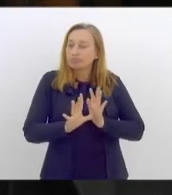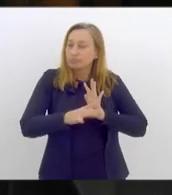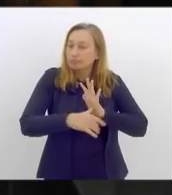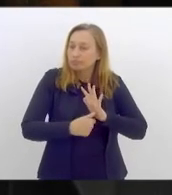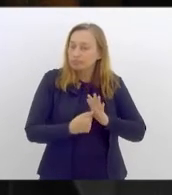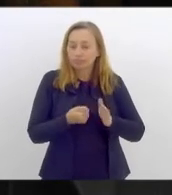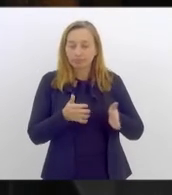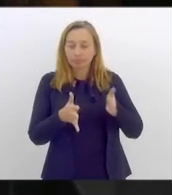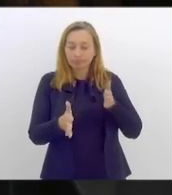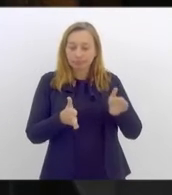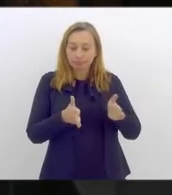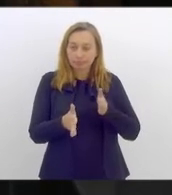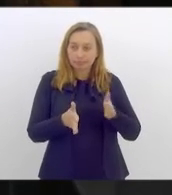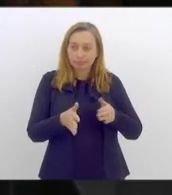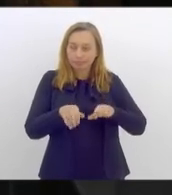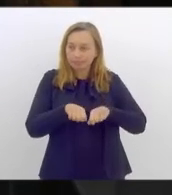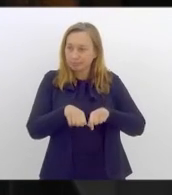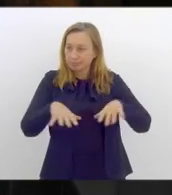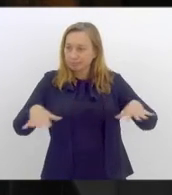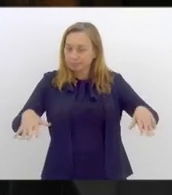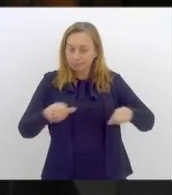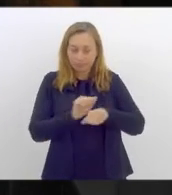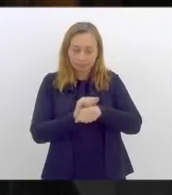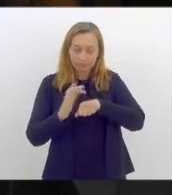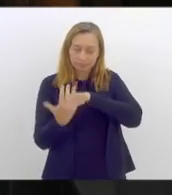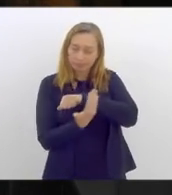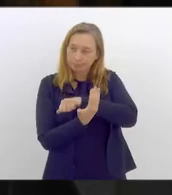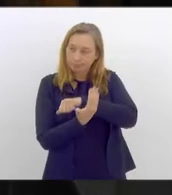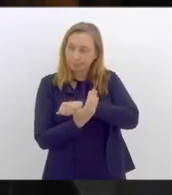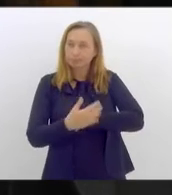da pandemia da covid-19